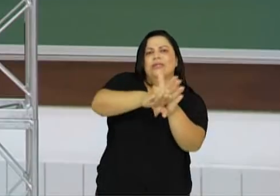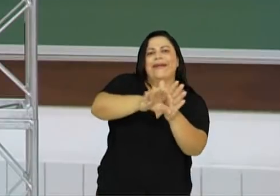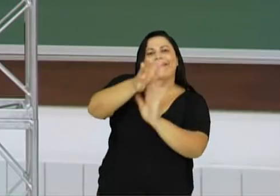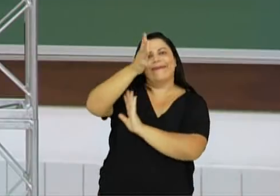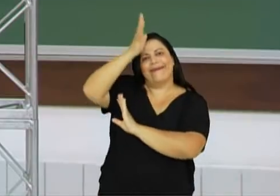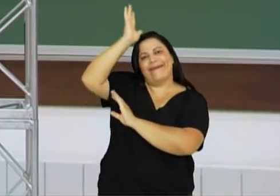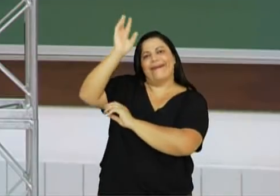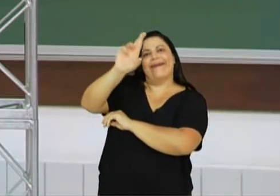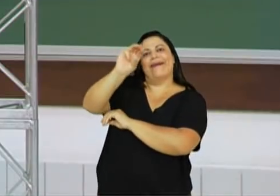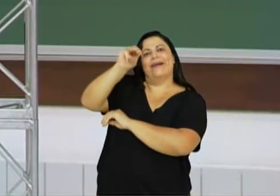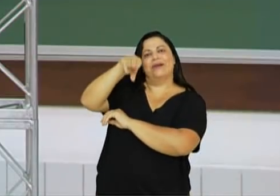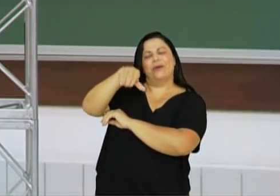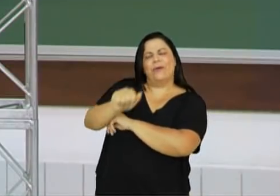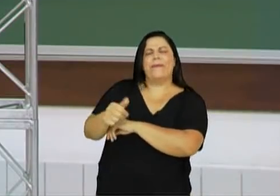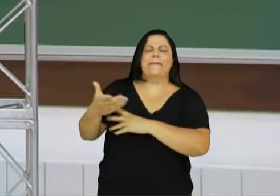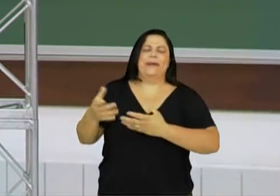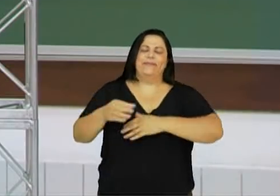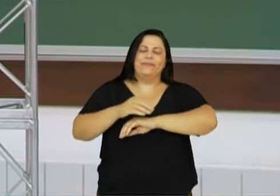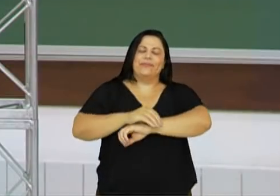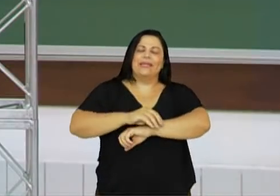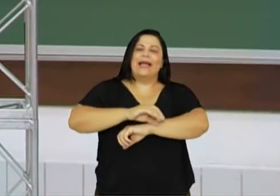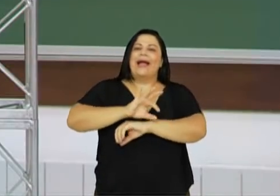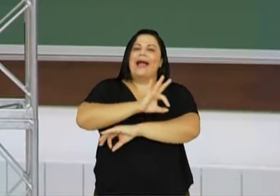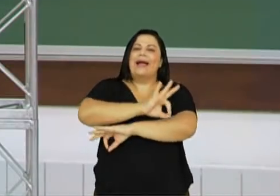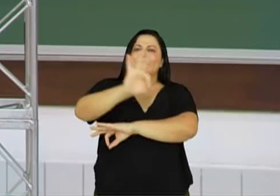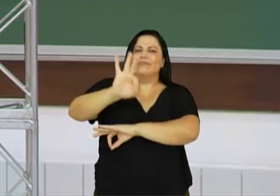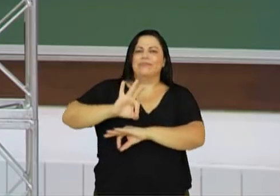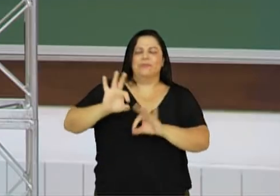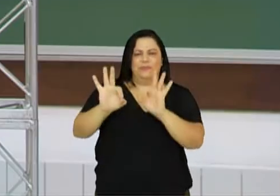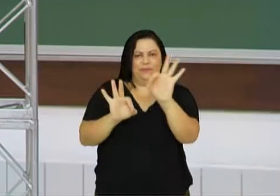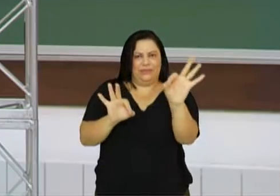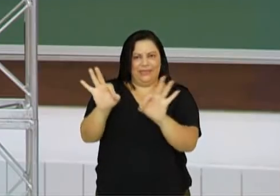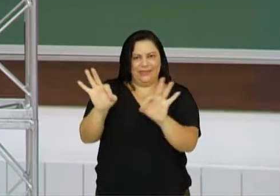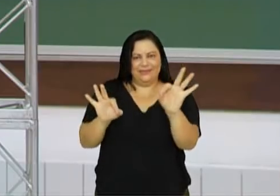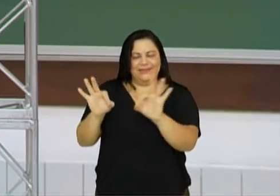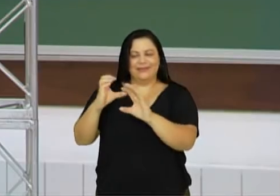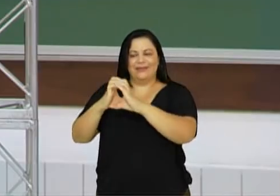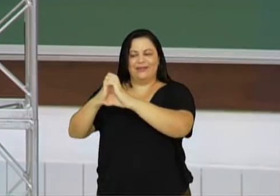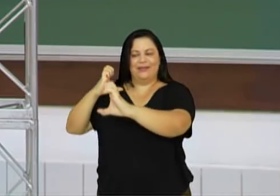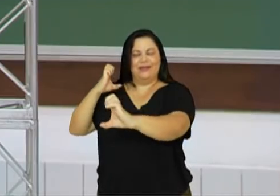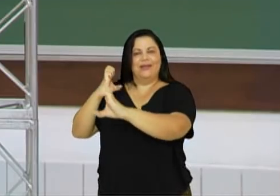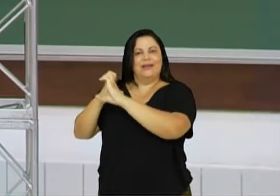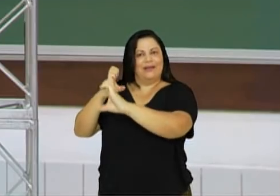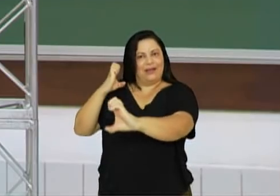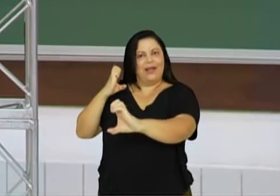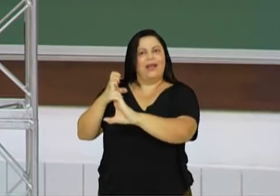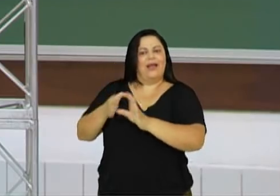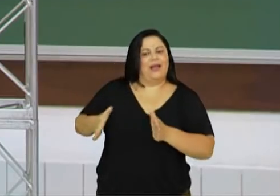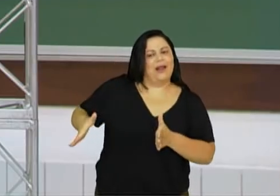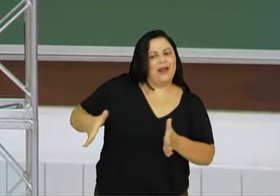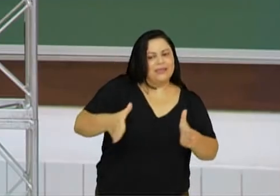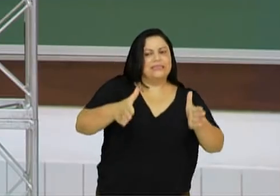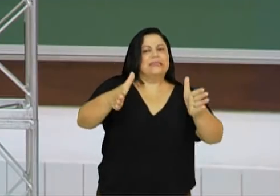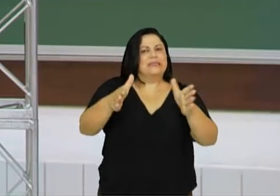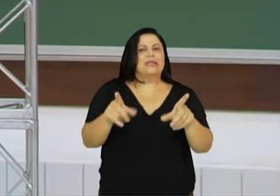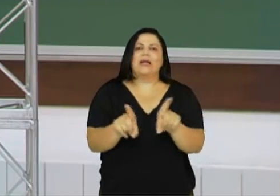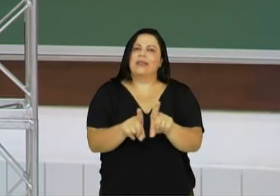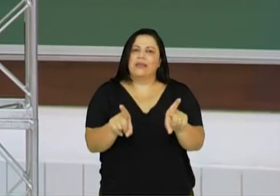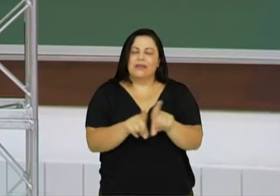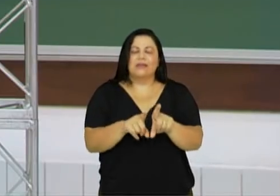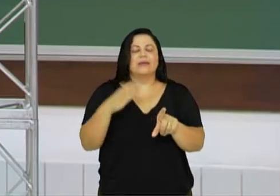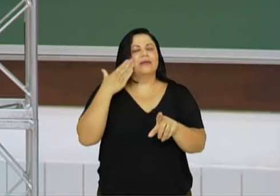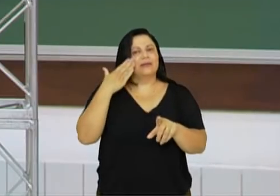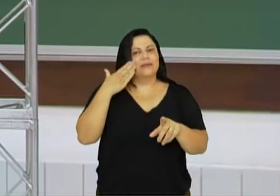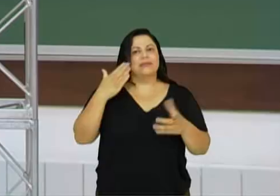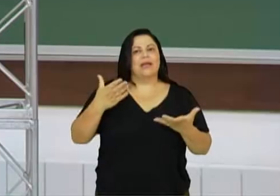engenharia romana que construiu os aquedutos também vai construir estradas. A gente sabe que o Império Romano ele se expandiu